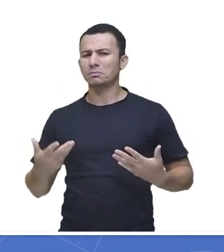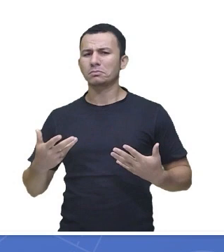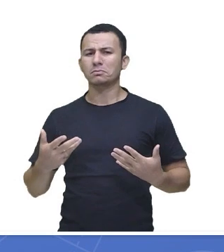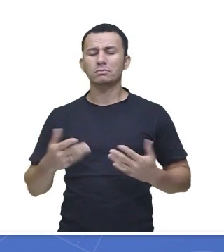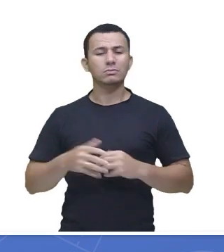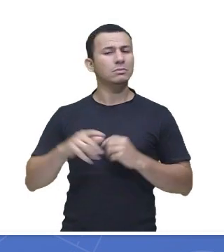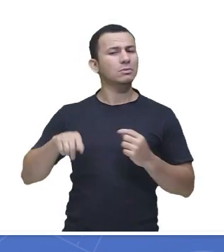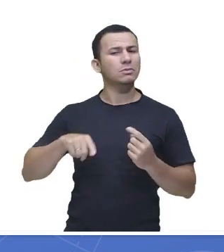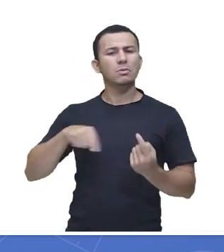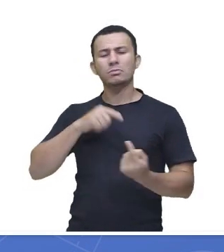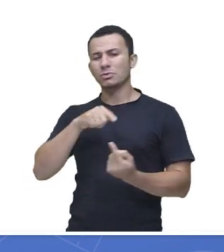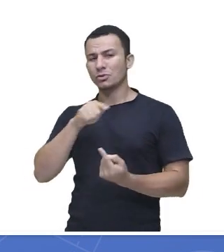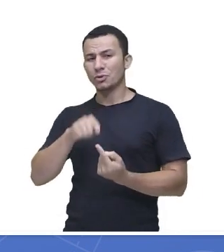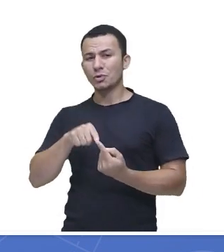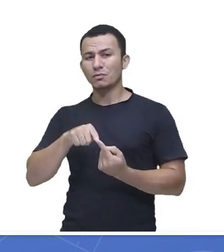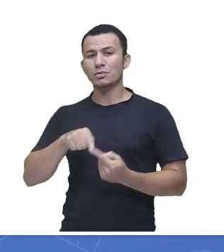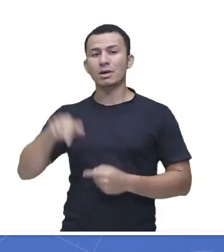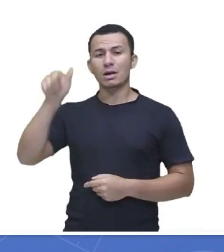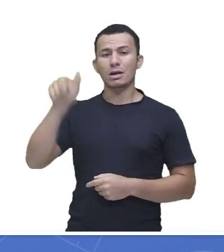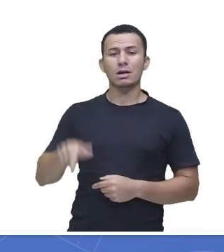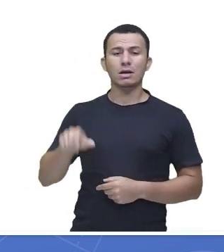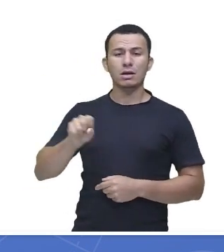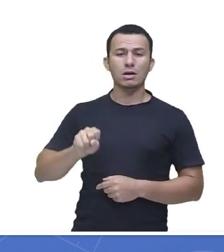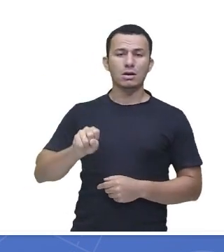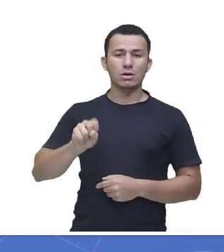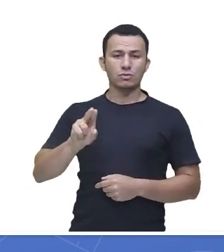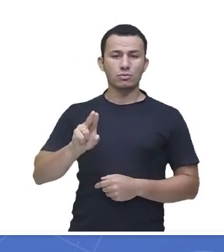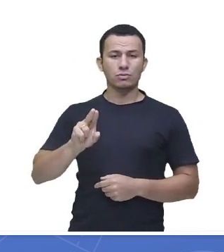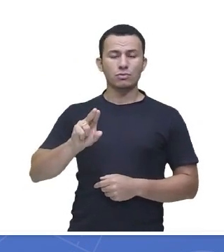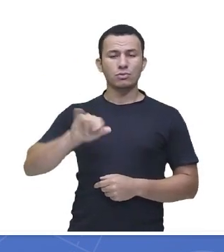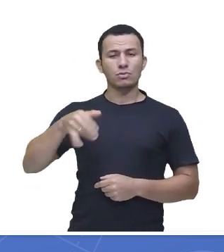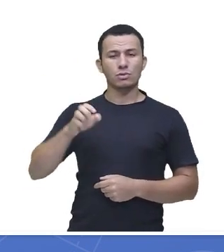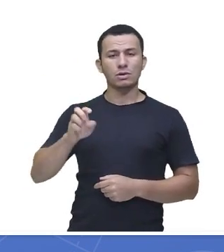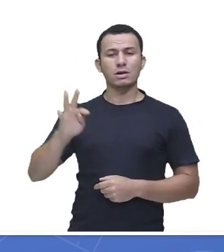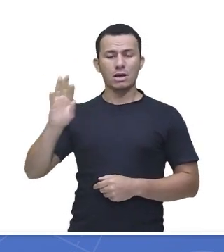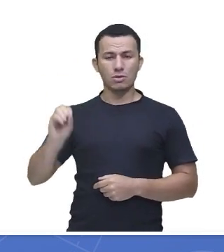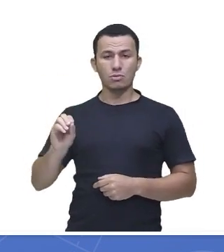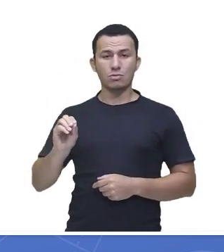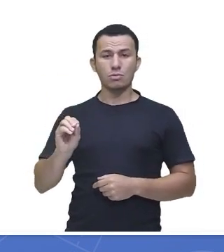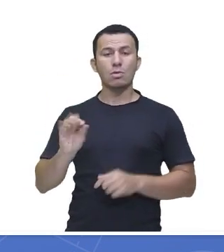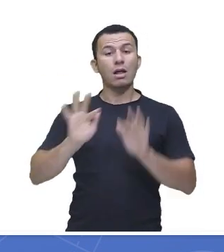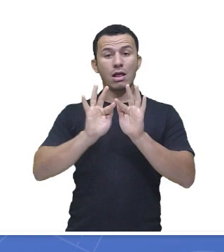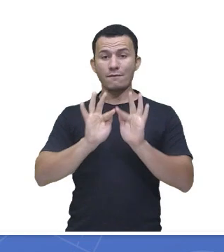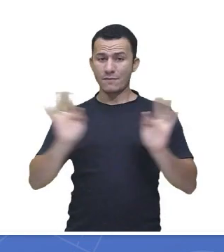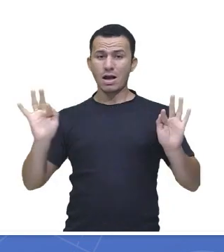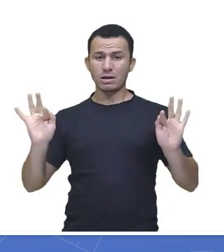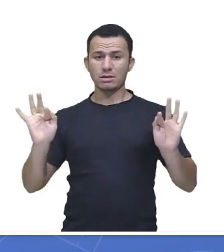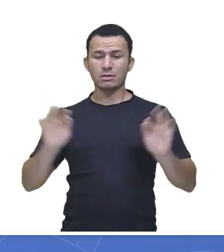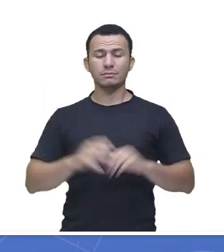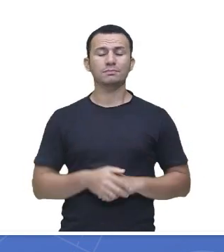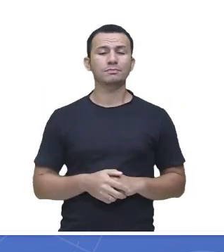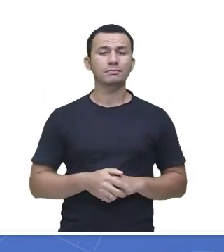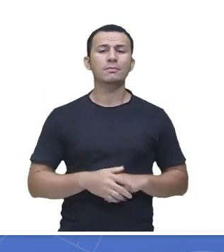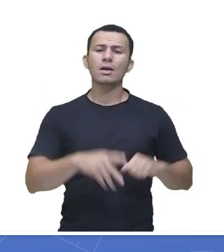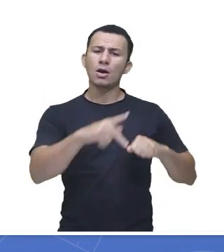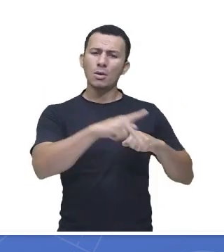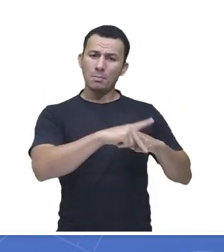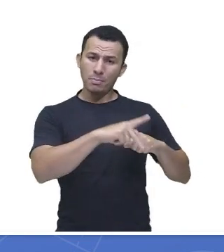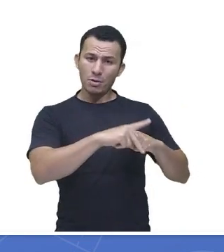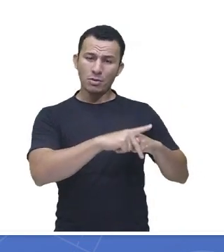função de sujeito dentro da oração. E os pronomes